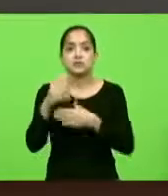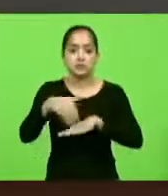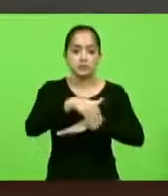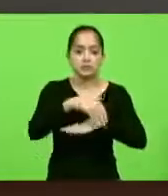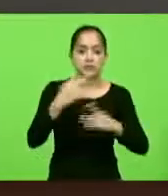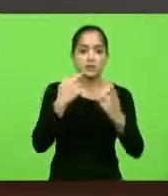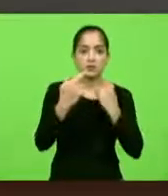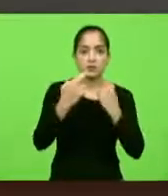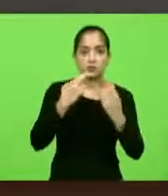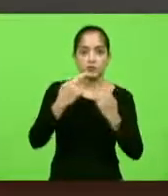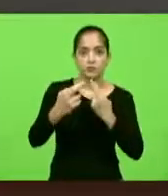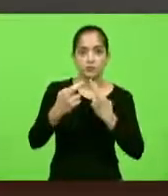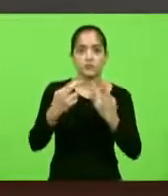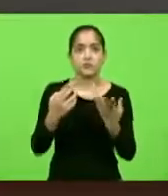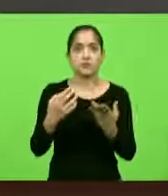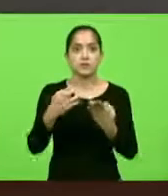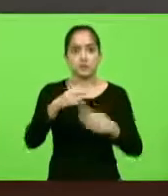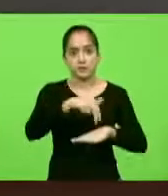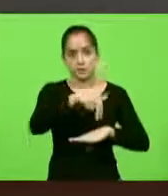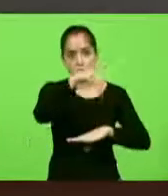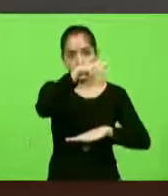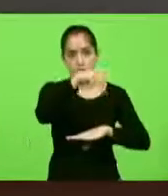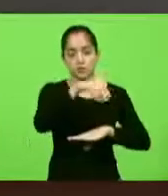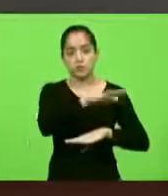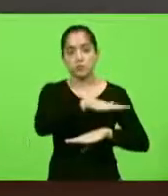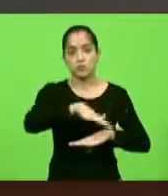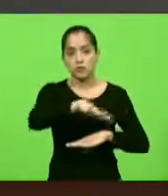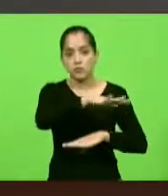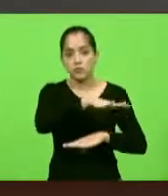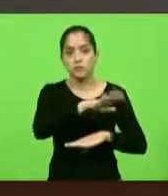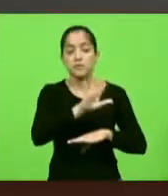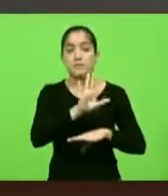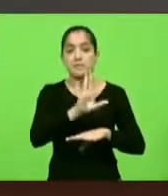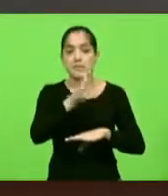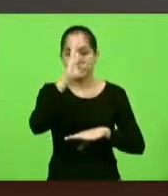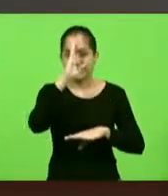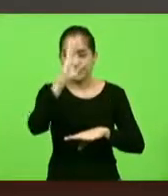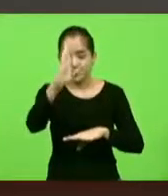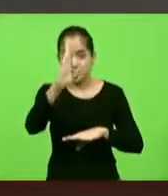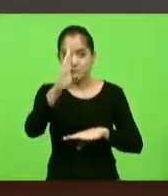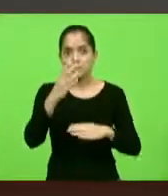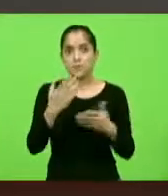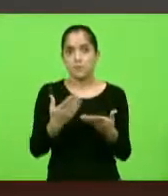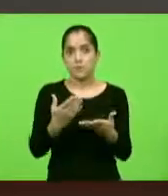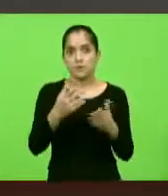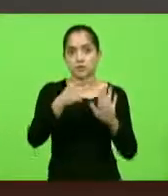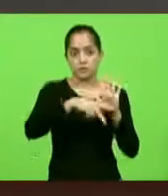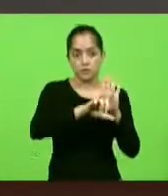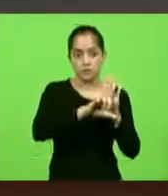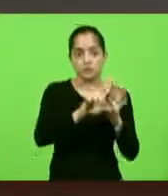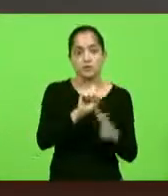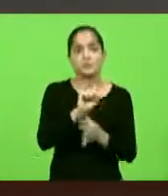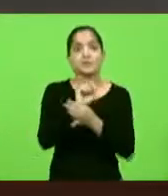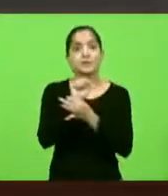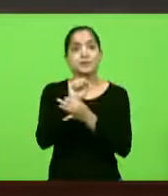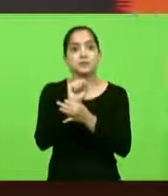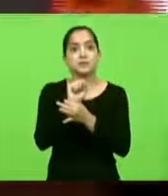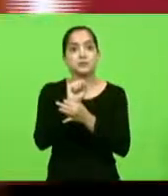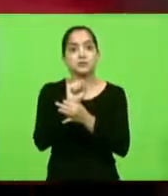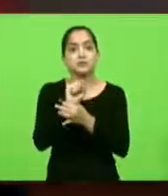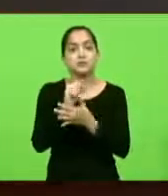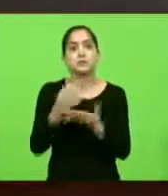lá do norte, mas principalmente por termos ali no projeto garantido que